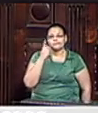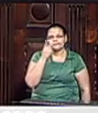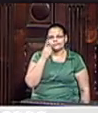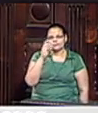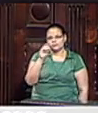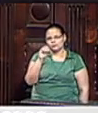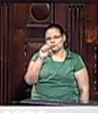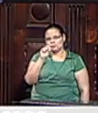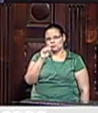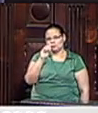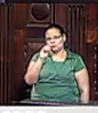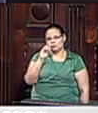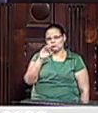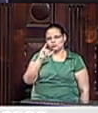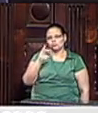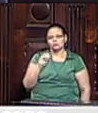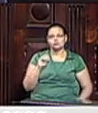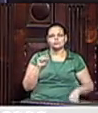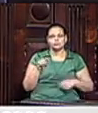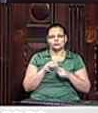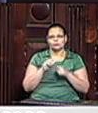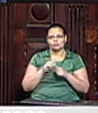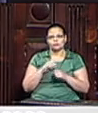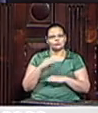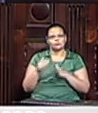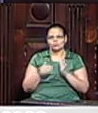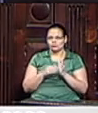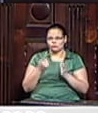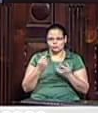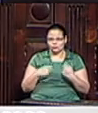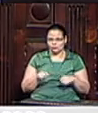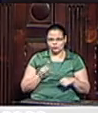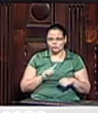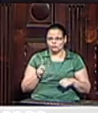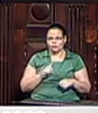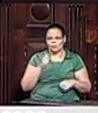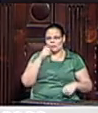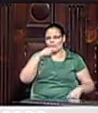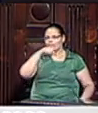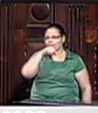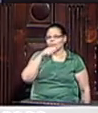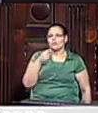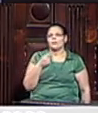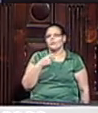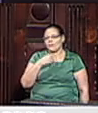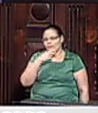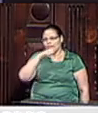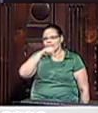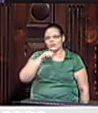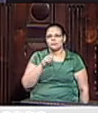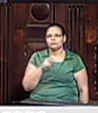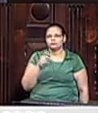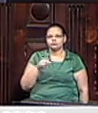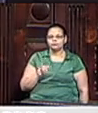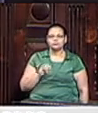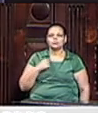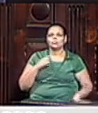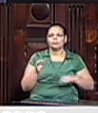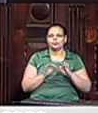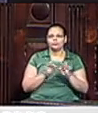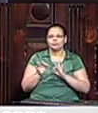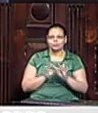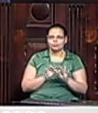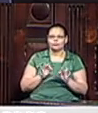Osório vai fazer de tudo, porque a gente não precisa ser mãe ou pai de projeto de lei nenhum, né? Nem de